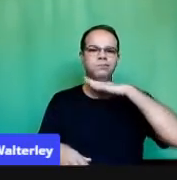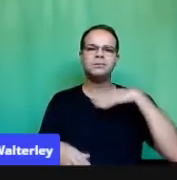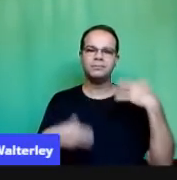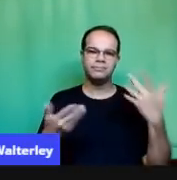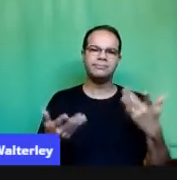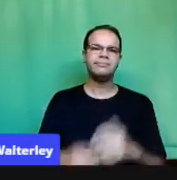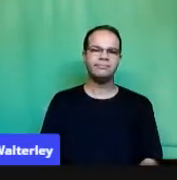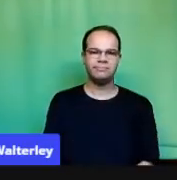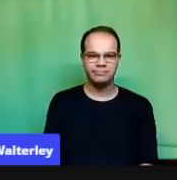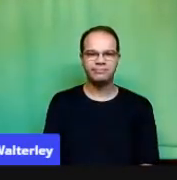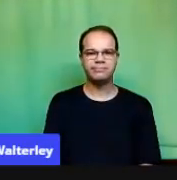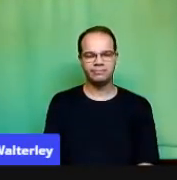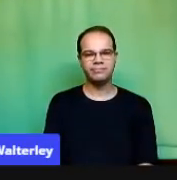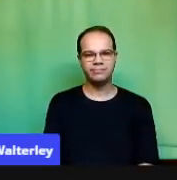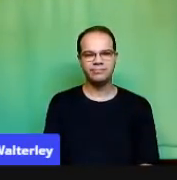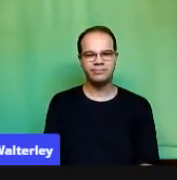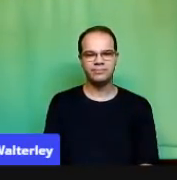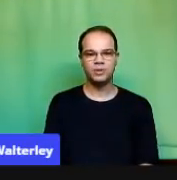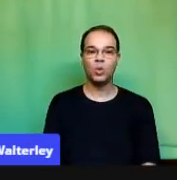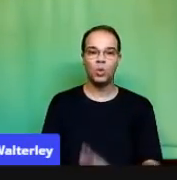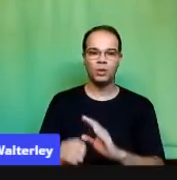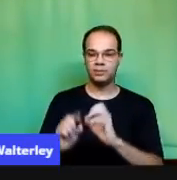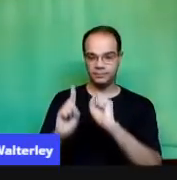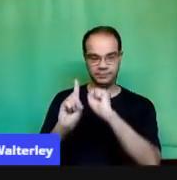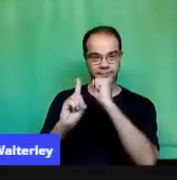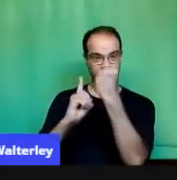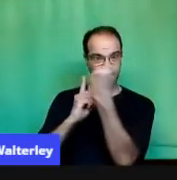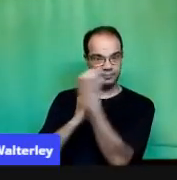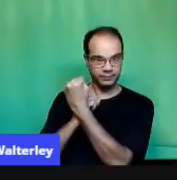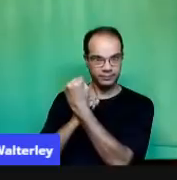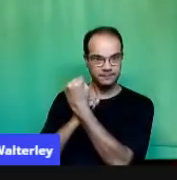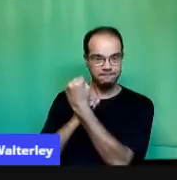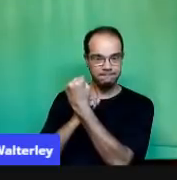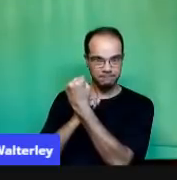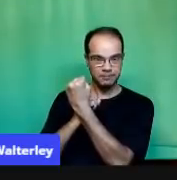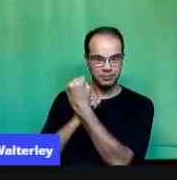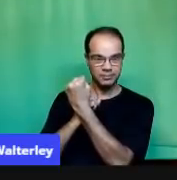educação, dentro da nossa sociedade.